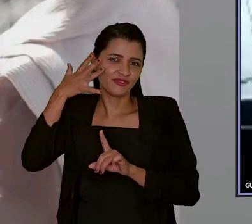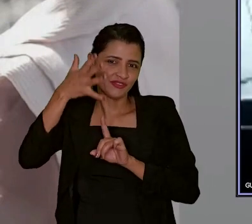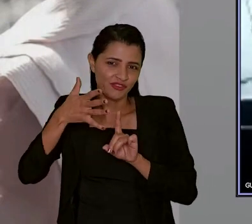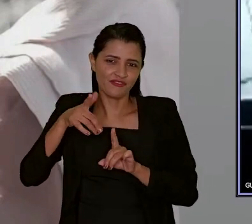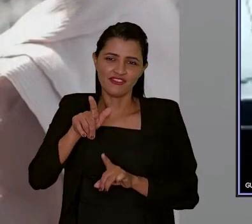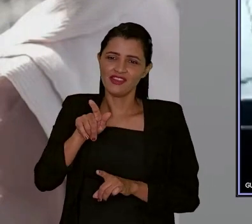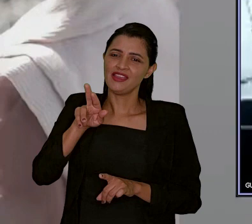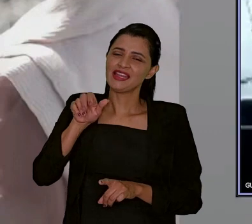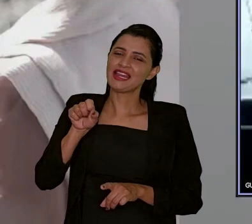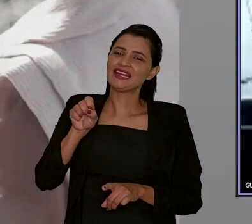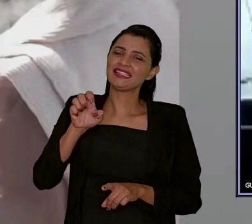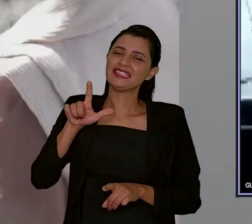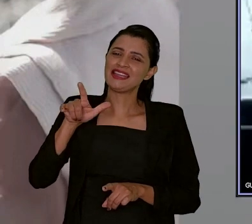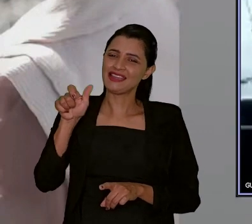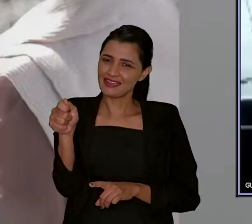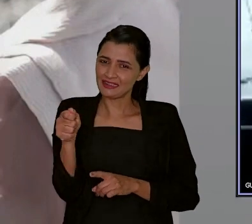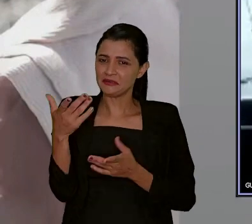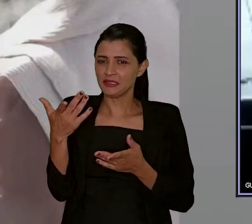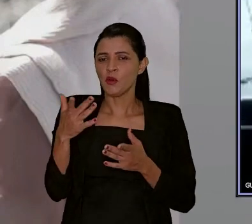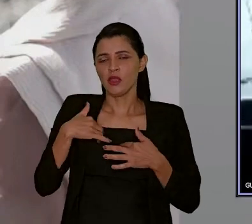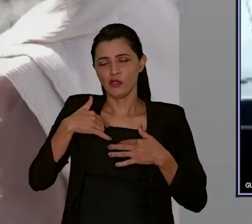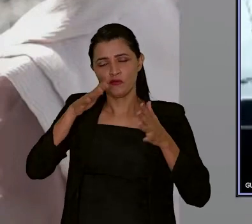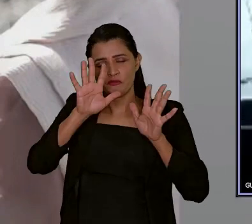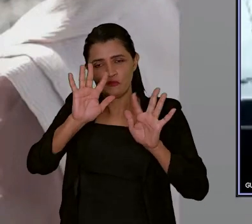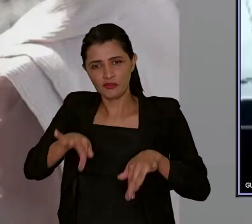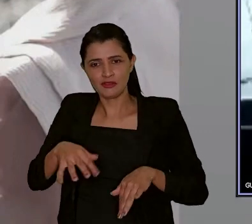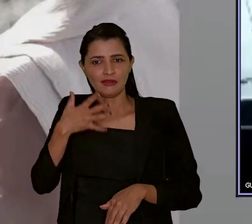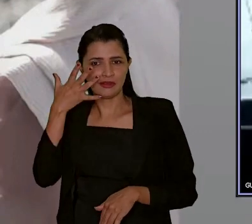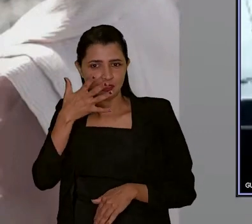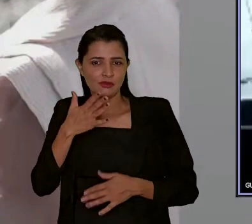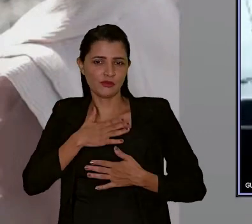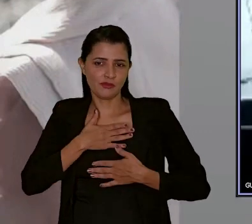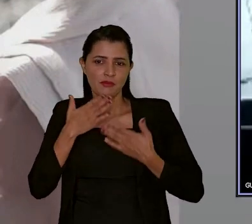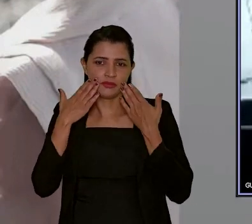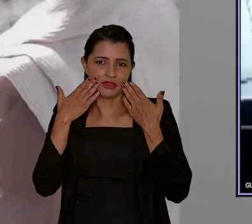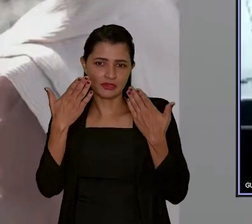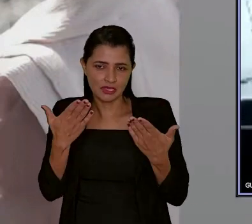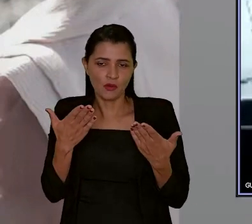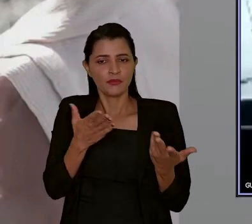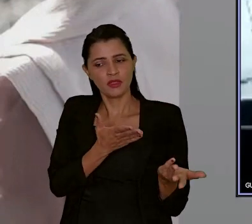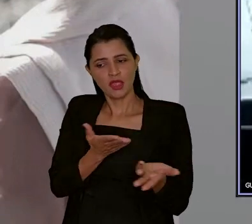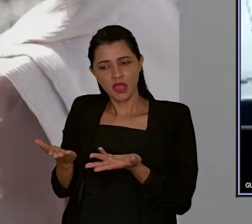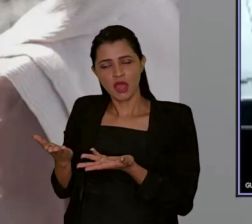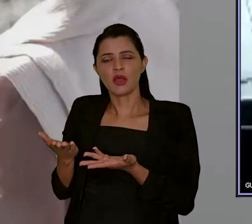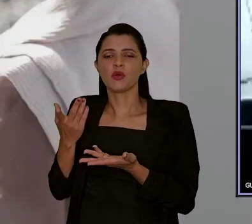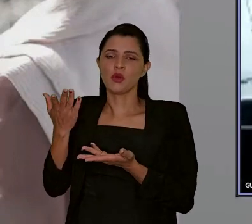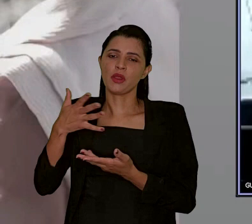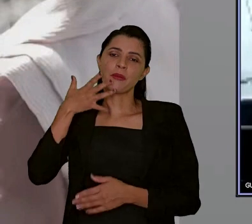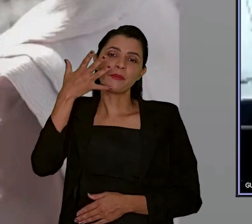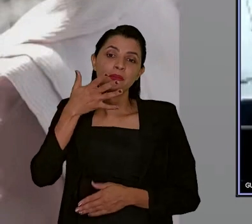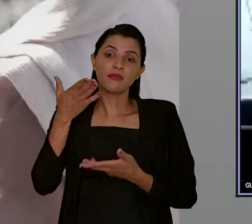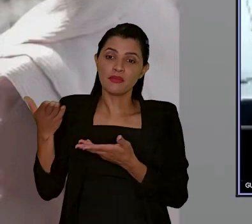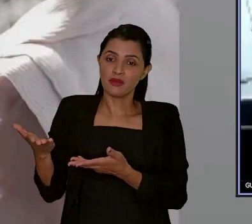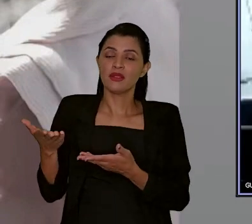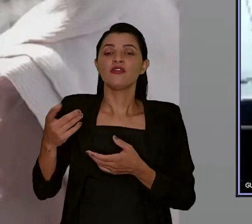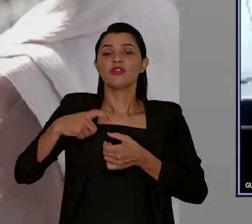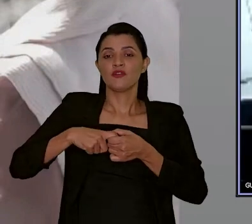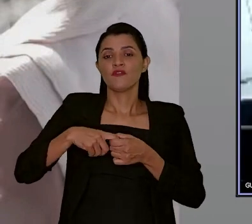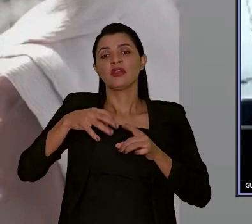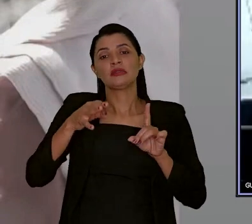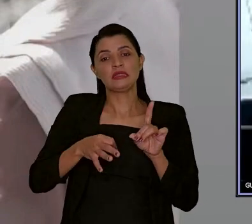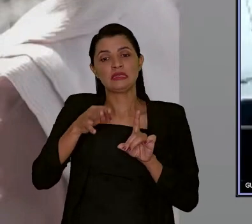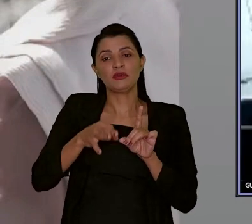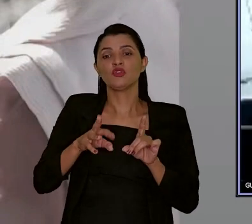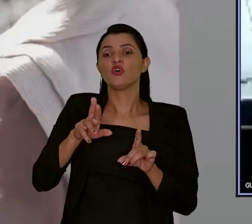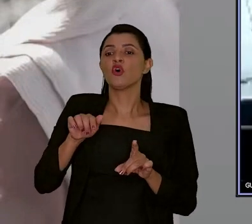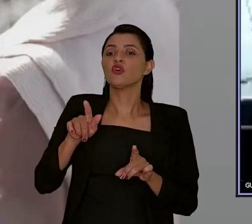então, eu encerro a minha intervenção, devolvendo a palavra ao desembargador Rogério Fialho, mais uma vez